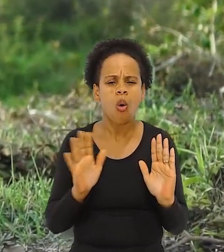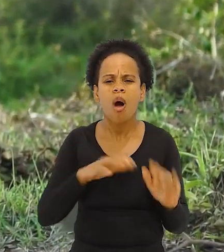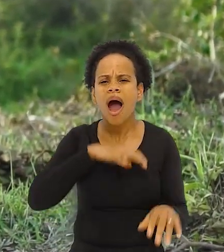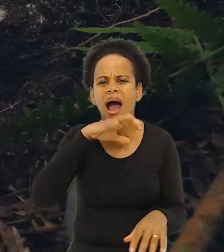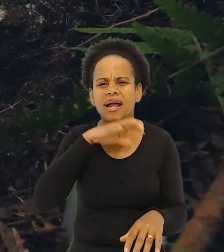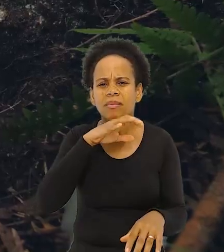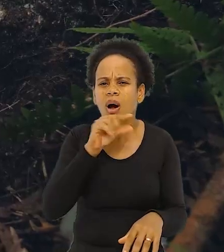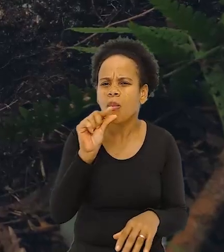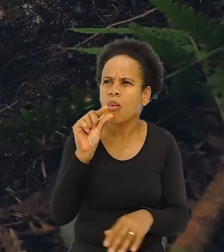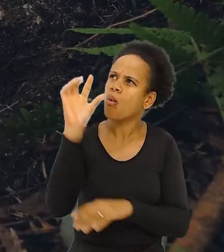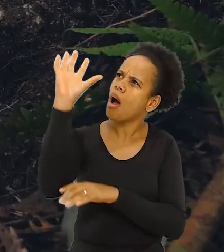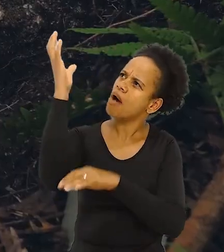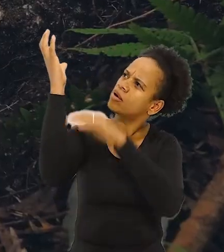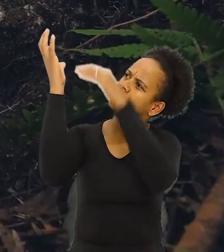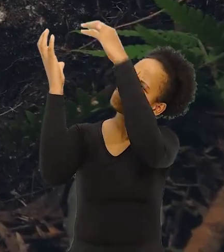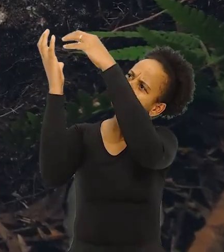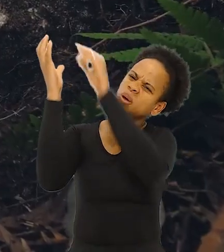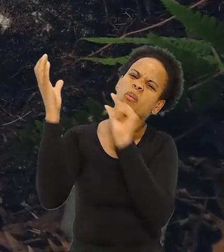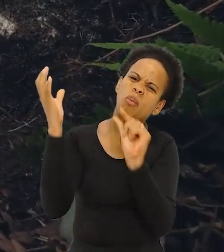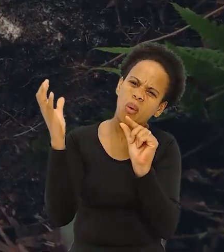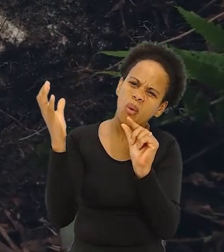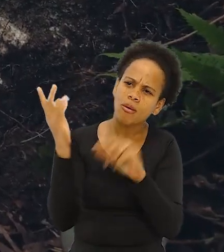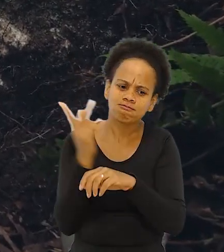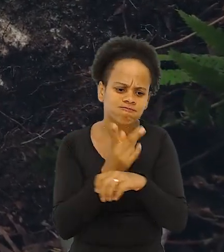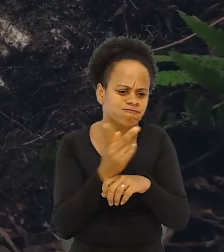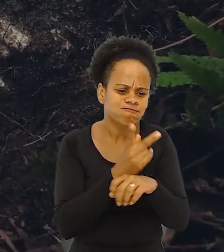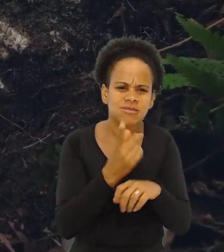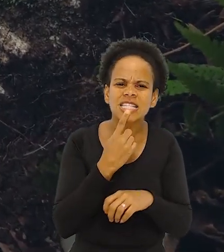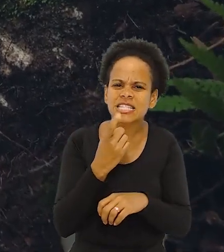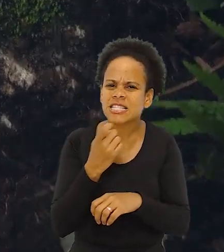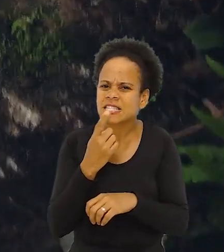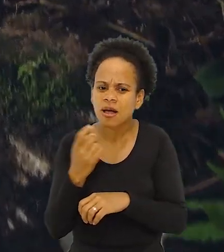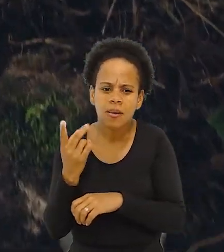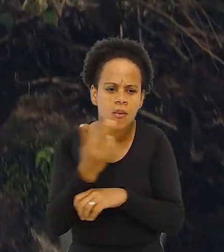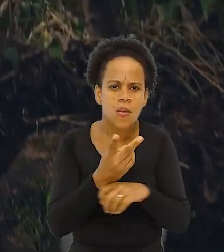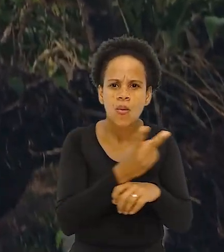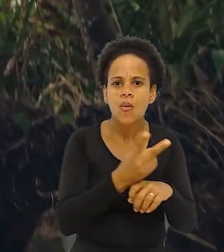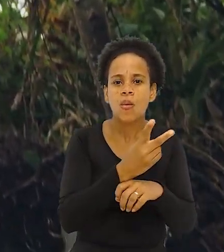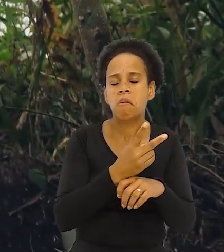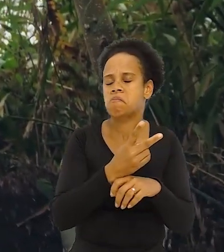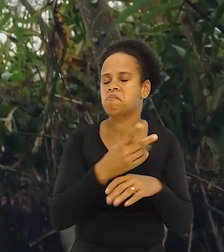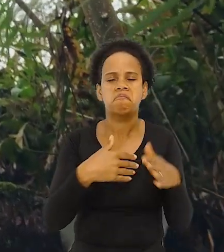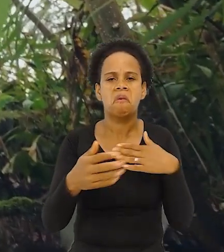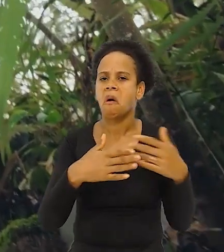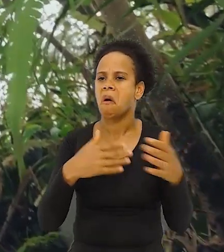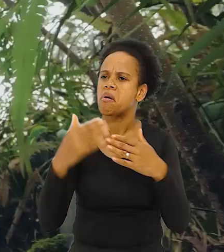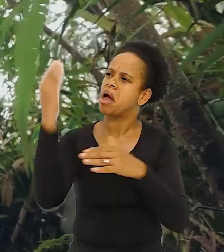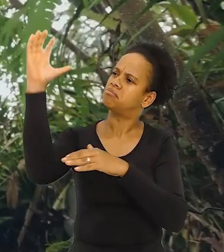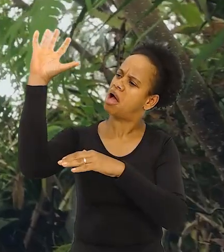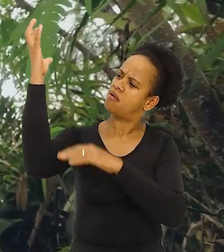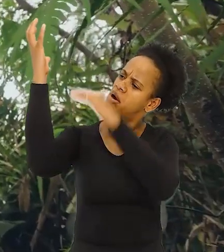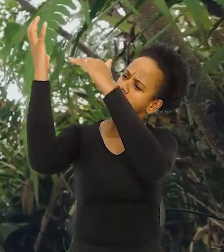animais nas copas, a busca por fontes sanguíneas pode ser feita a qualquer altura da